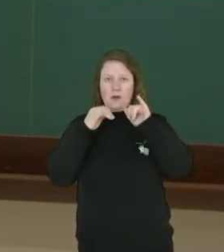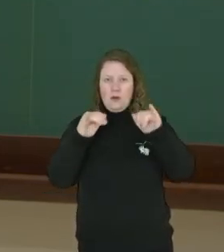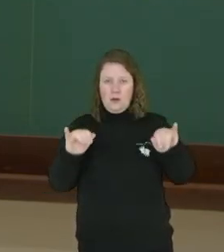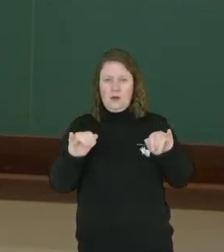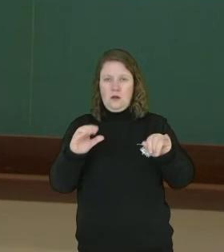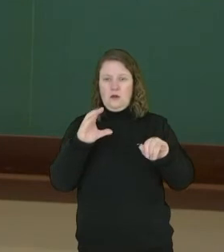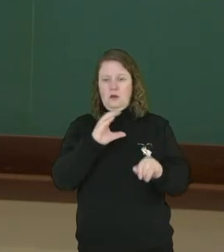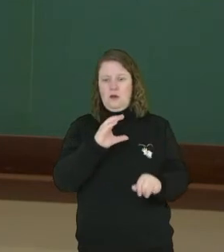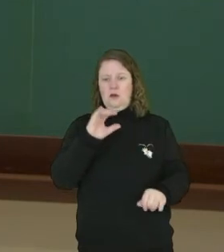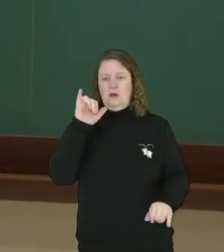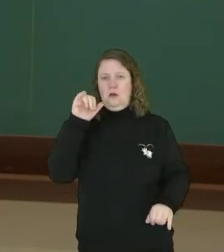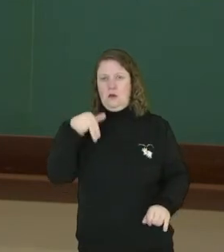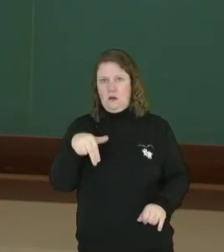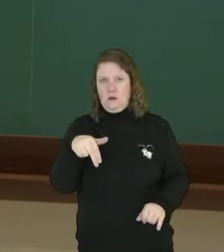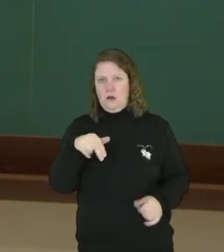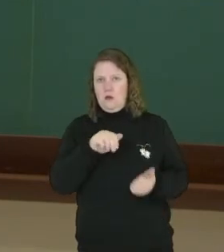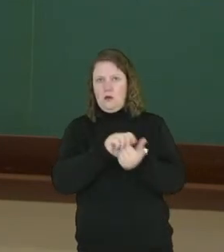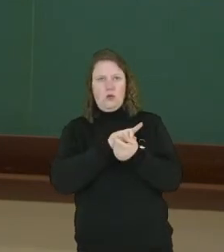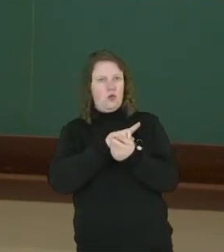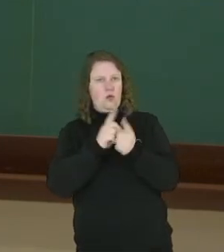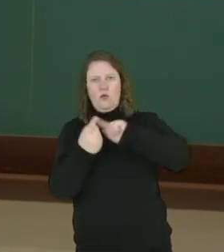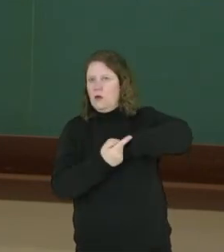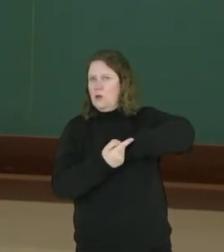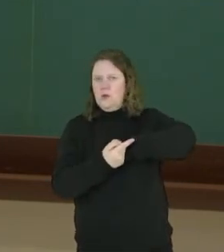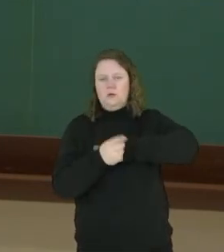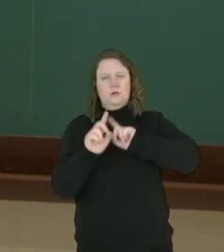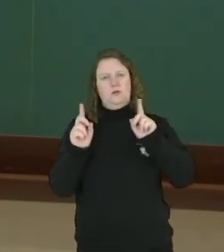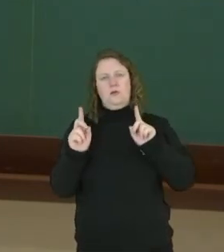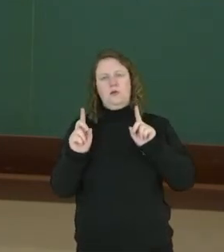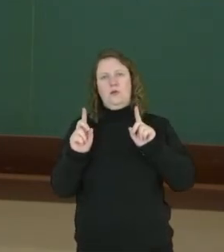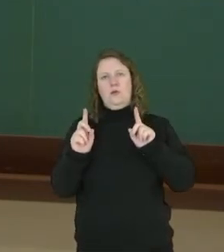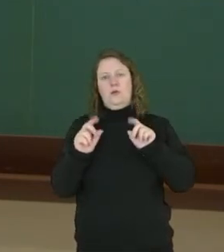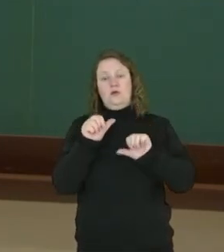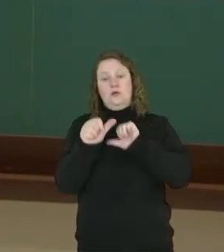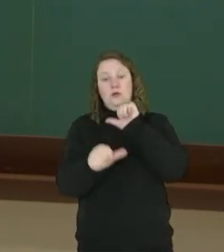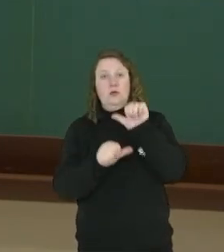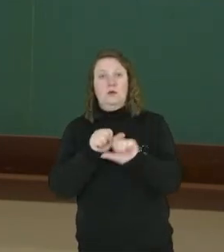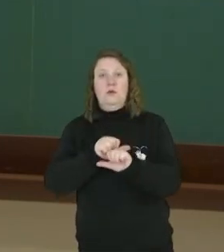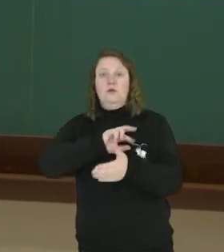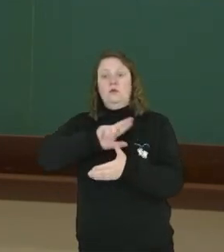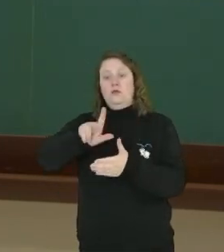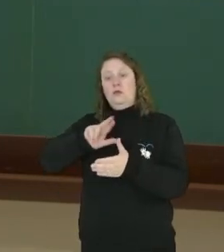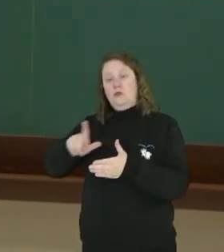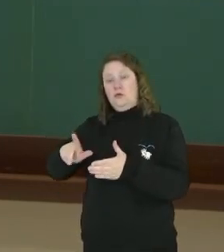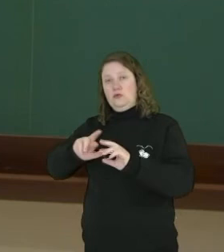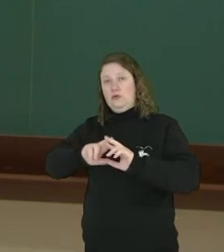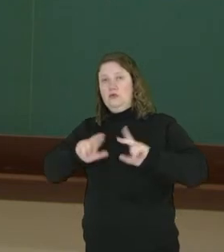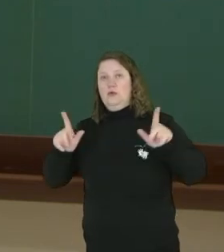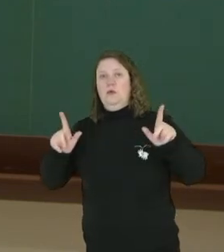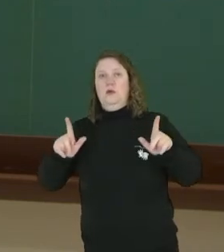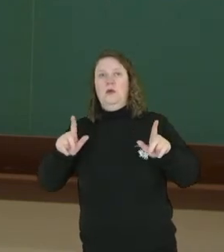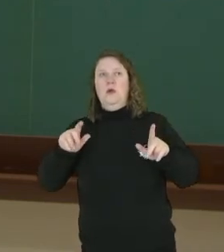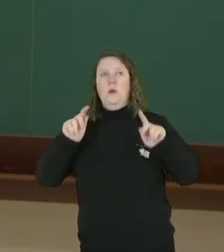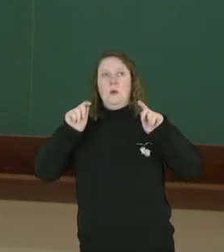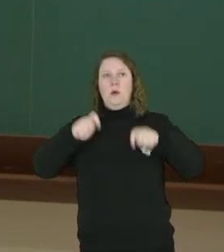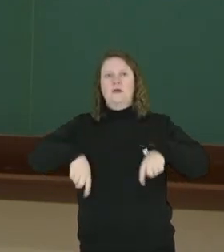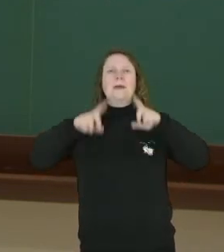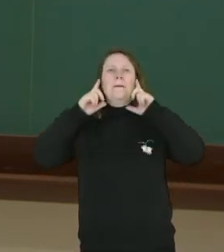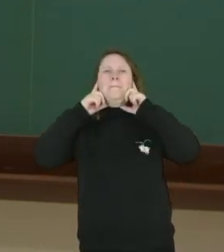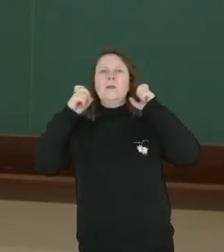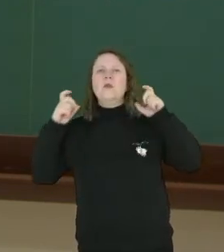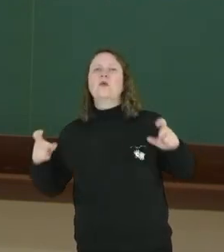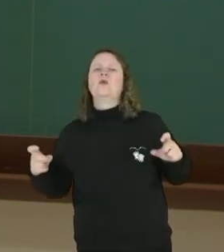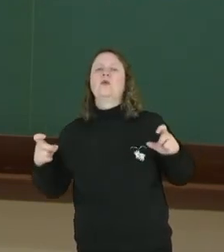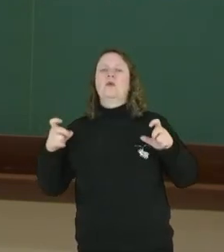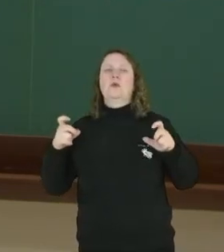não é convertida em energia potencial de novo, é transformada em outras coisas que são diferentes de energia mecânica. Barulho, né? O térmico,